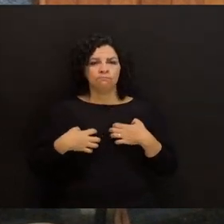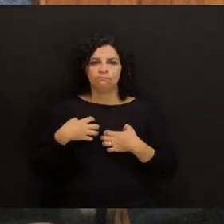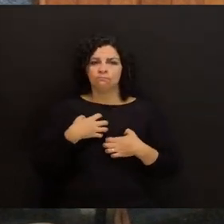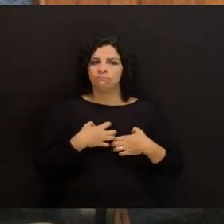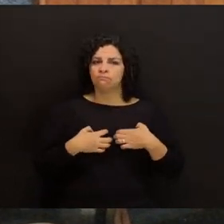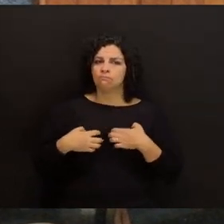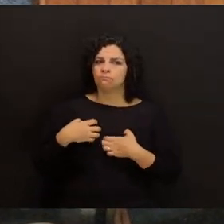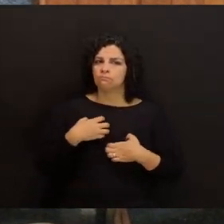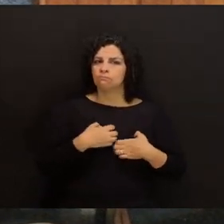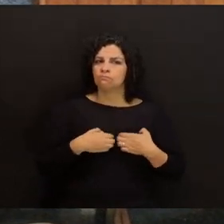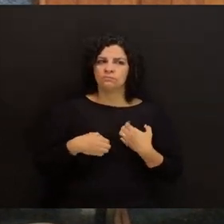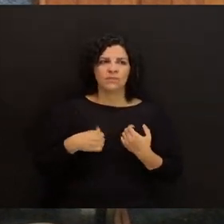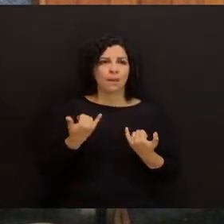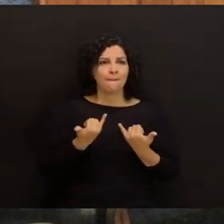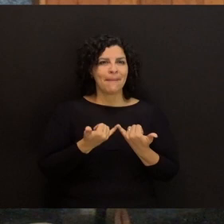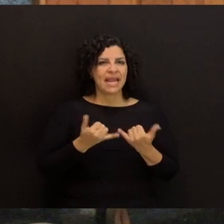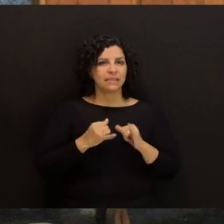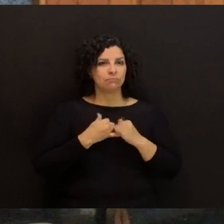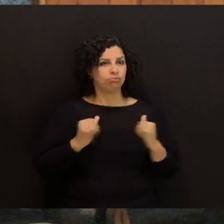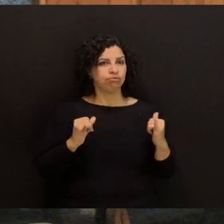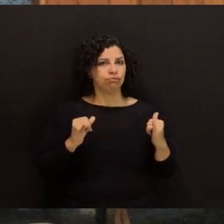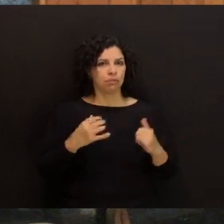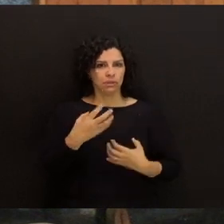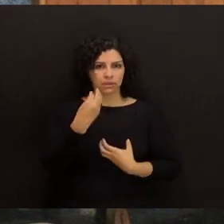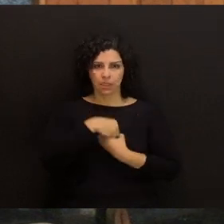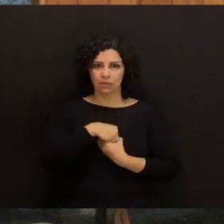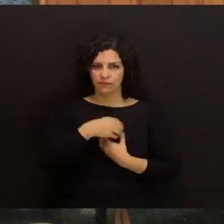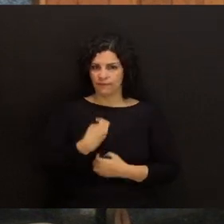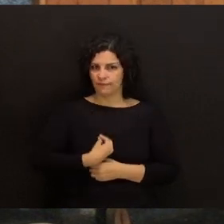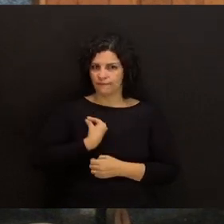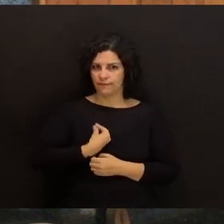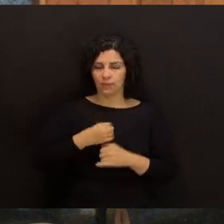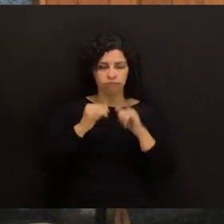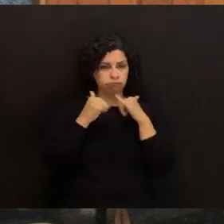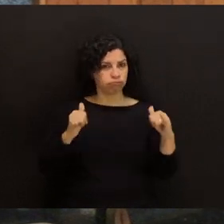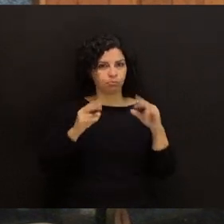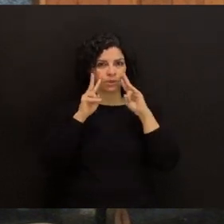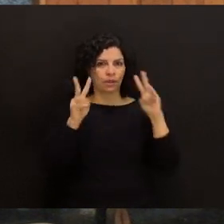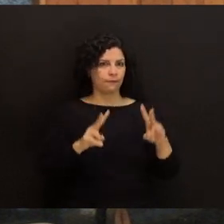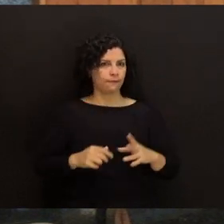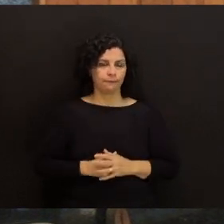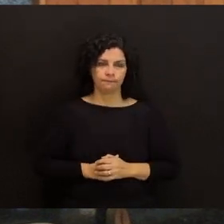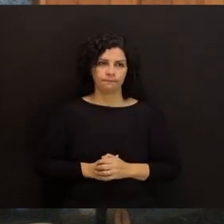extremamente chocado com o que eu tô vendo extremamente chocado